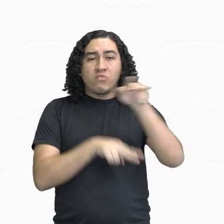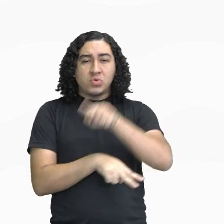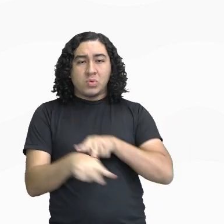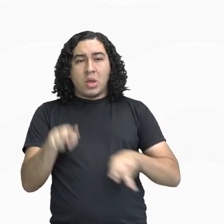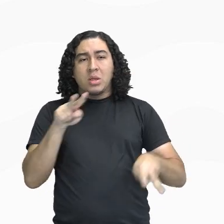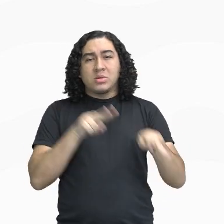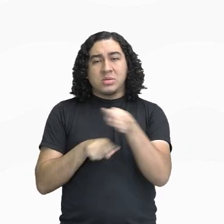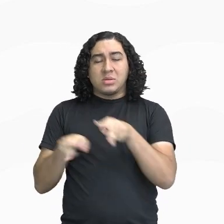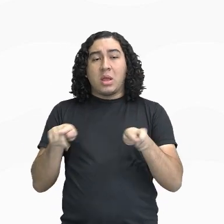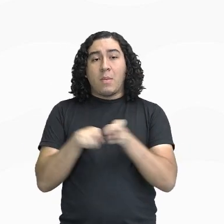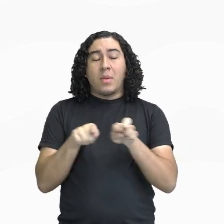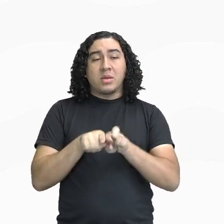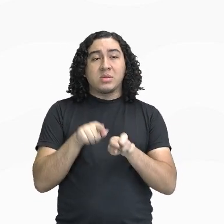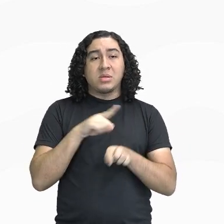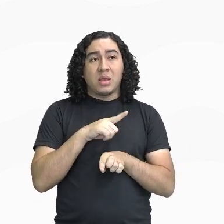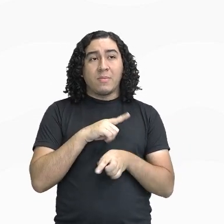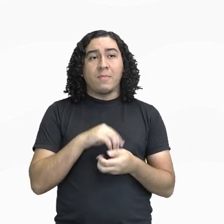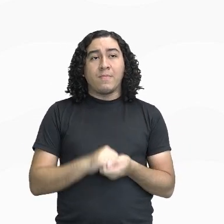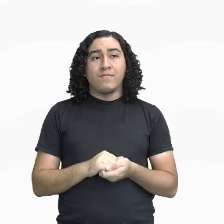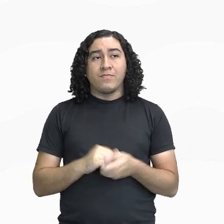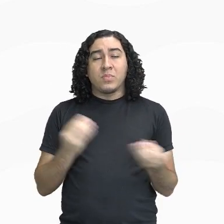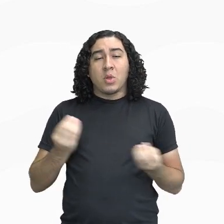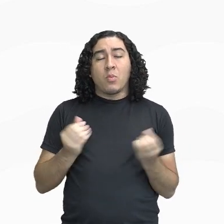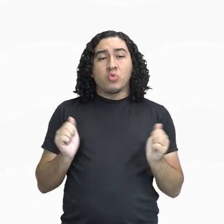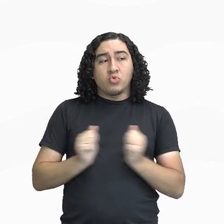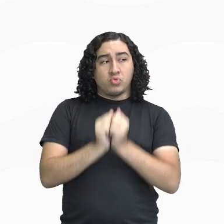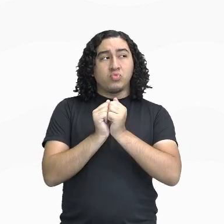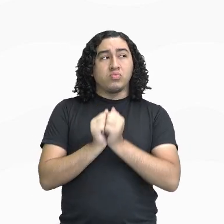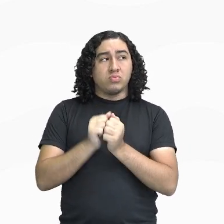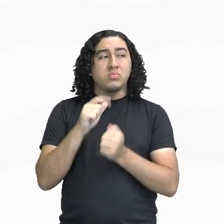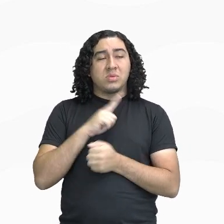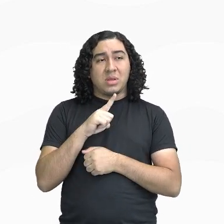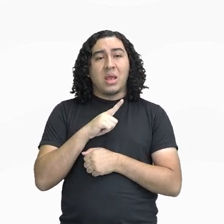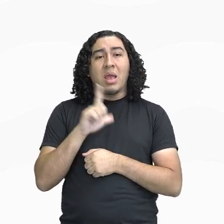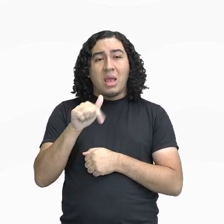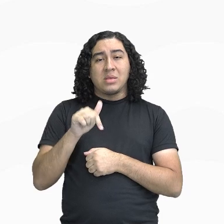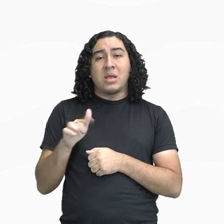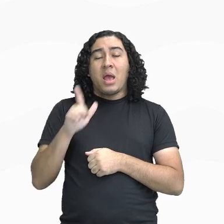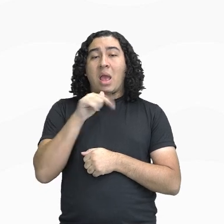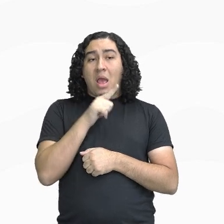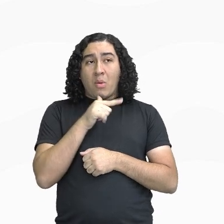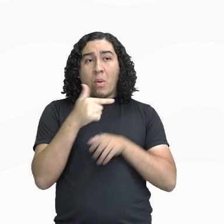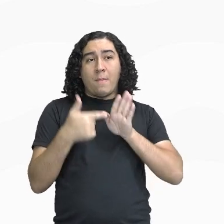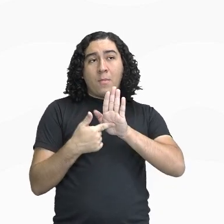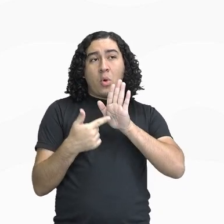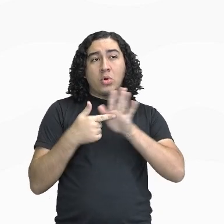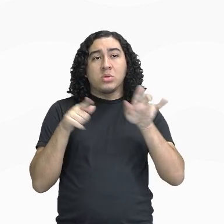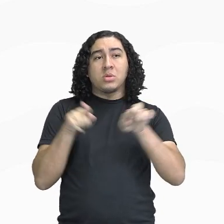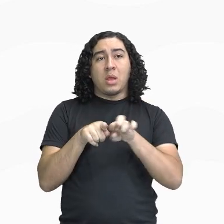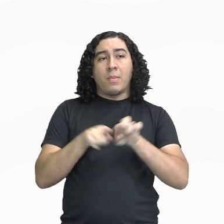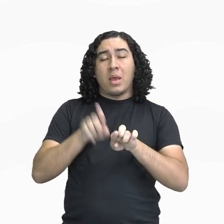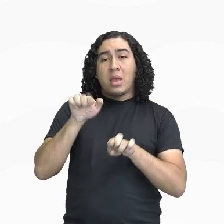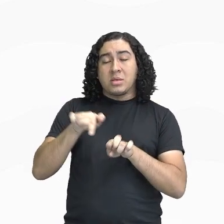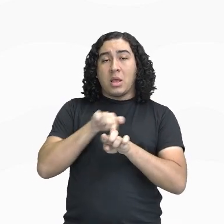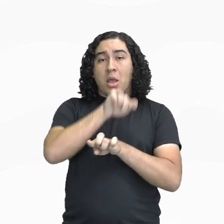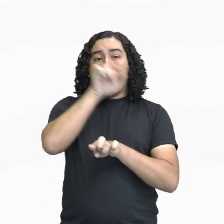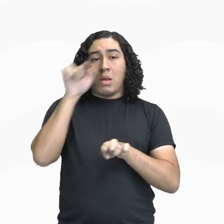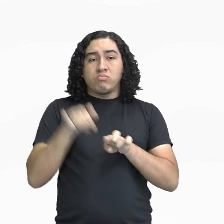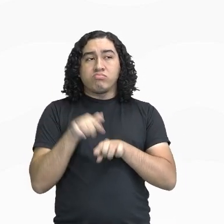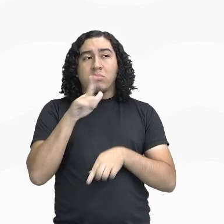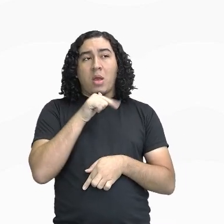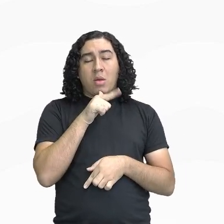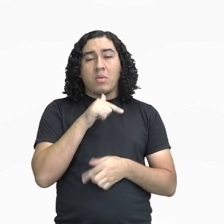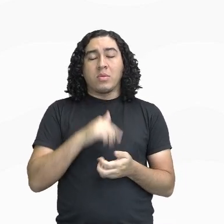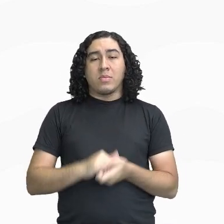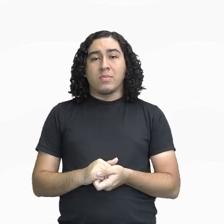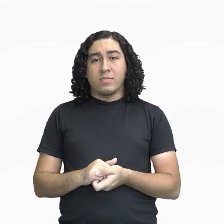ó, você vai visualizar aí com a gente o nosso esquema, trazendo um pouco mais do ciclo hidrológico, né?